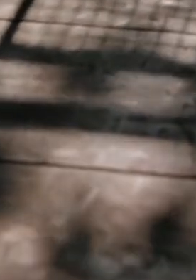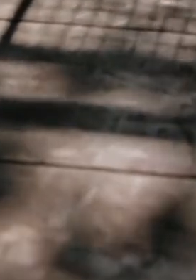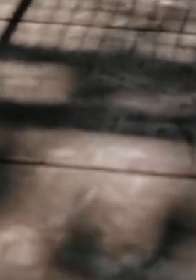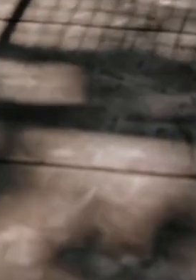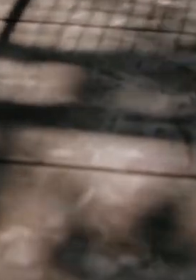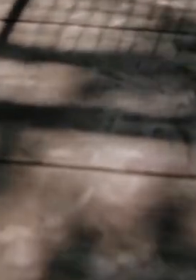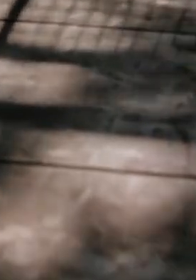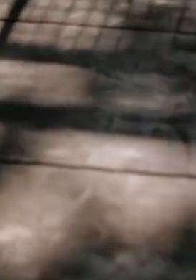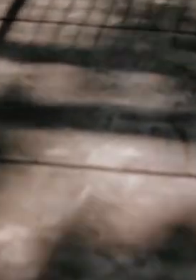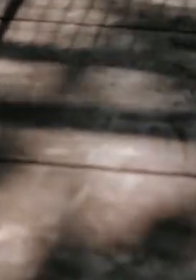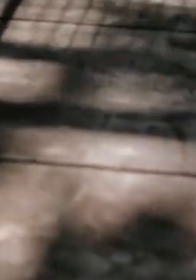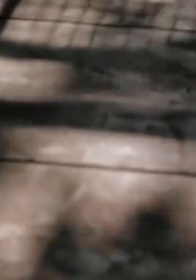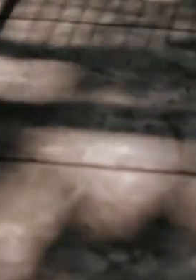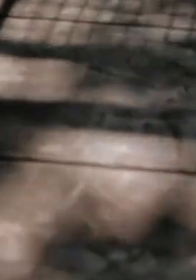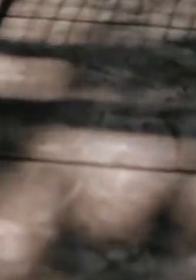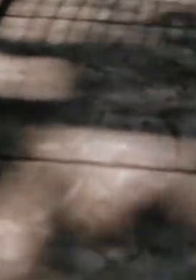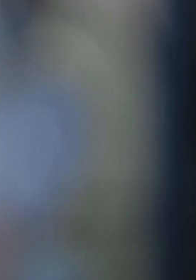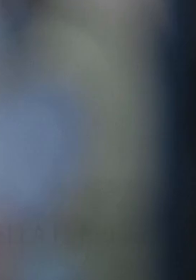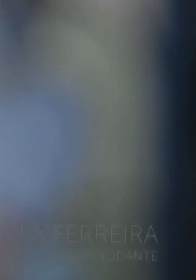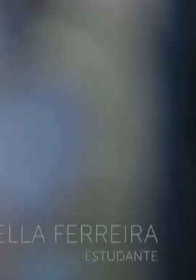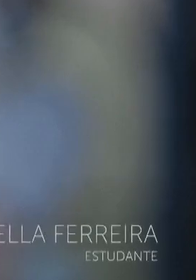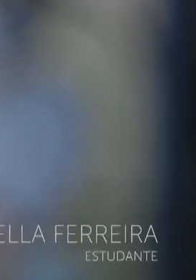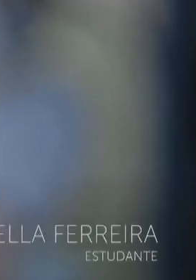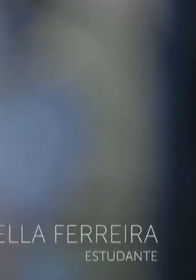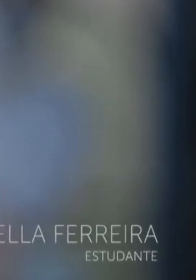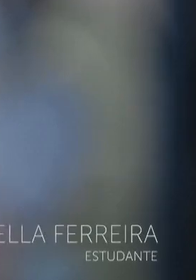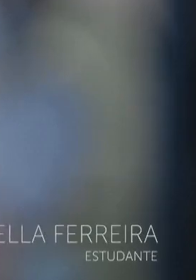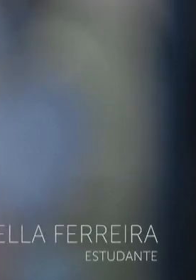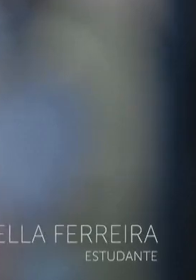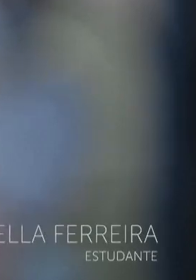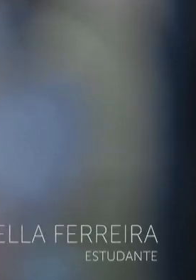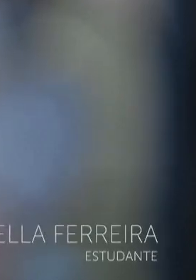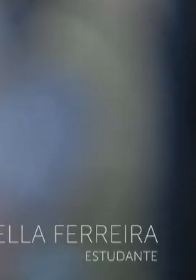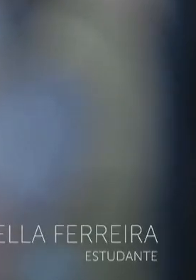Eu estava em casa, tinha acabado de almoçar. Eu recebi mensagens de um